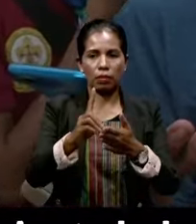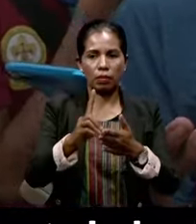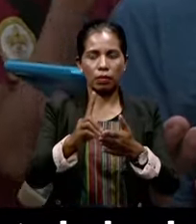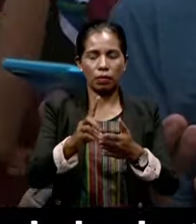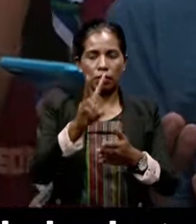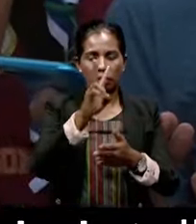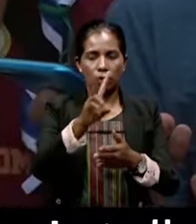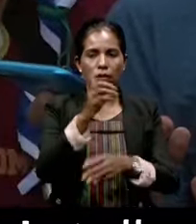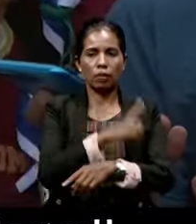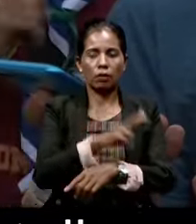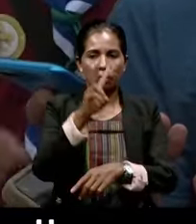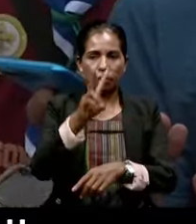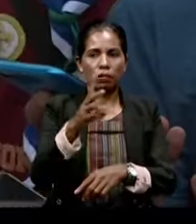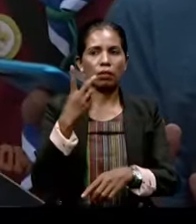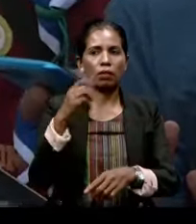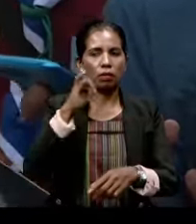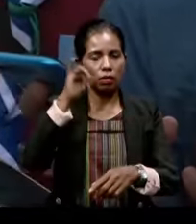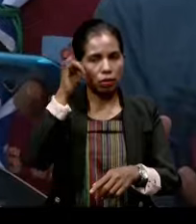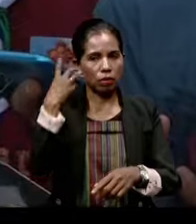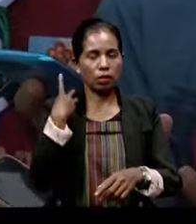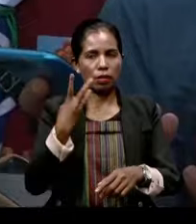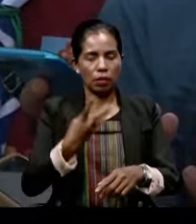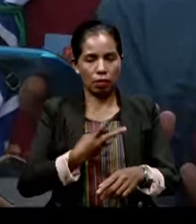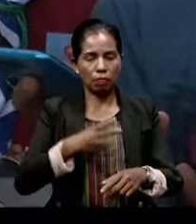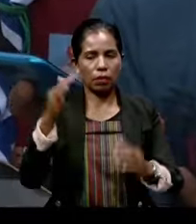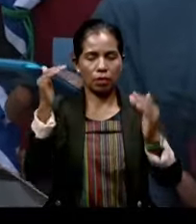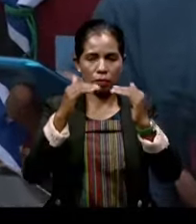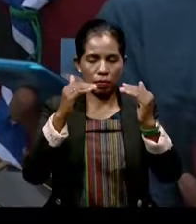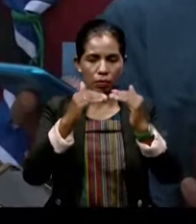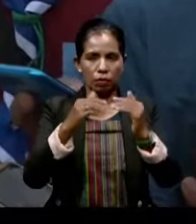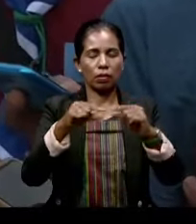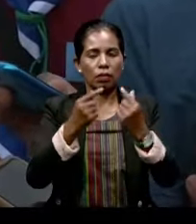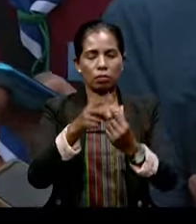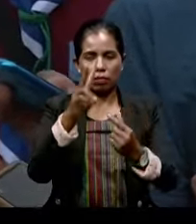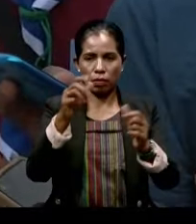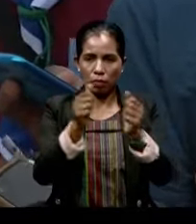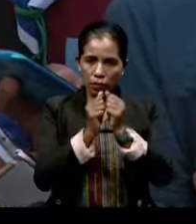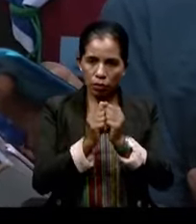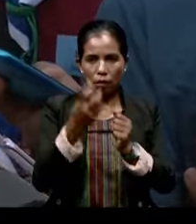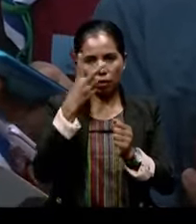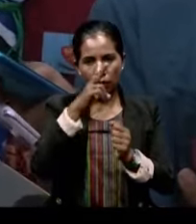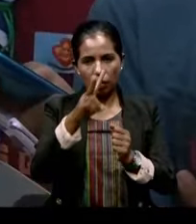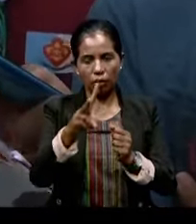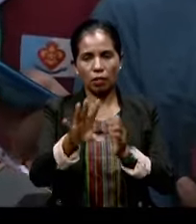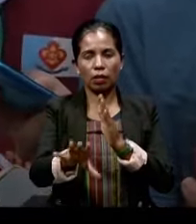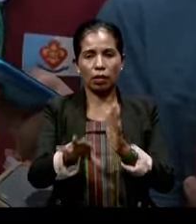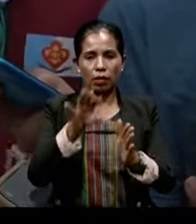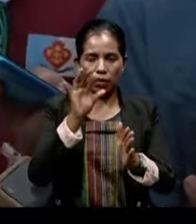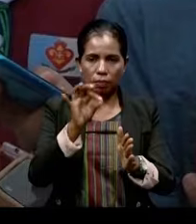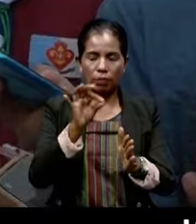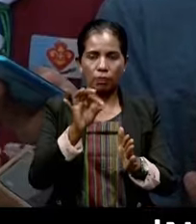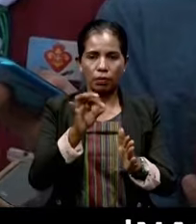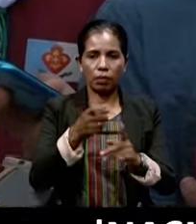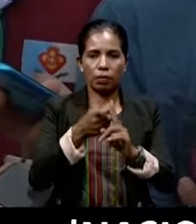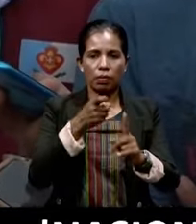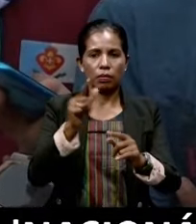rua libamos a Orsei Orsei lo crai kami encontro mos jesorin equipa rua amutu ko tu atu hare eta mos orientação si